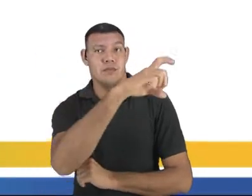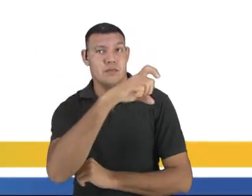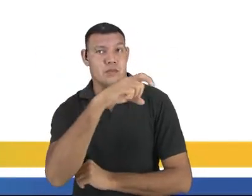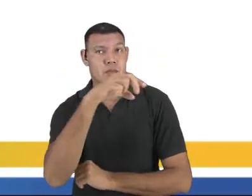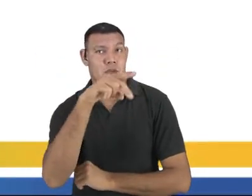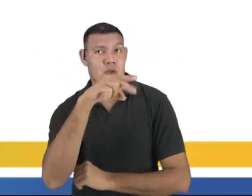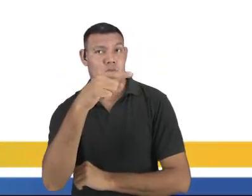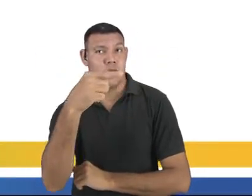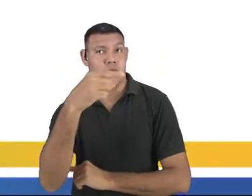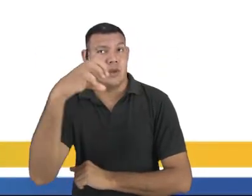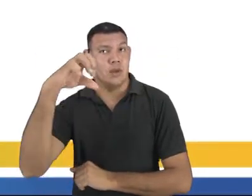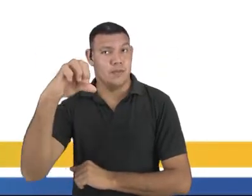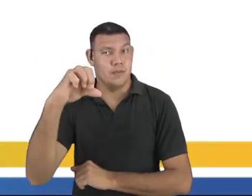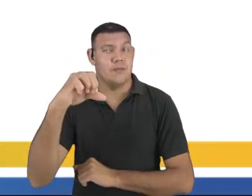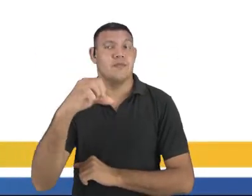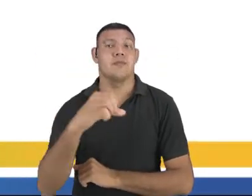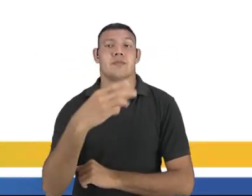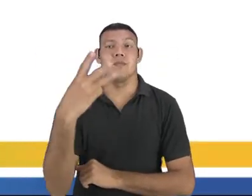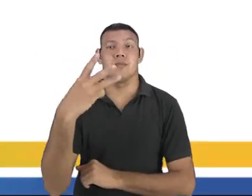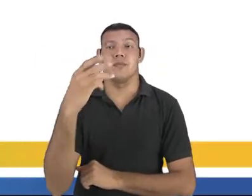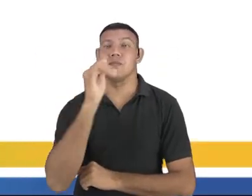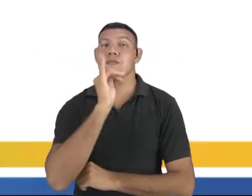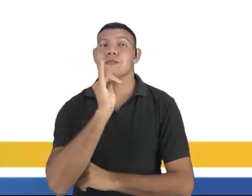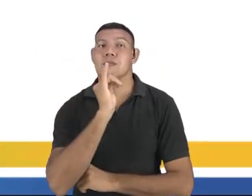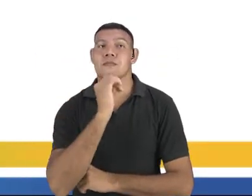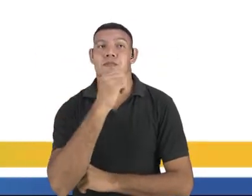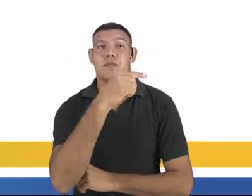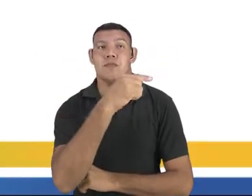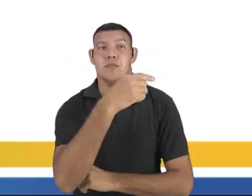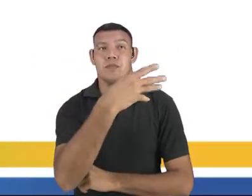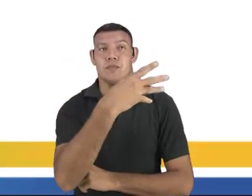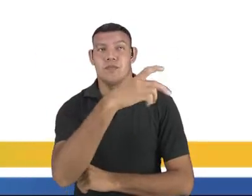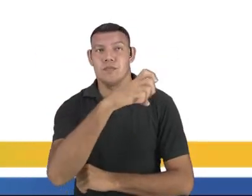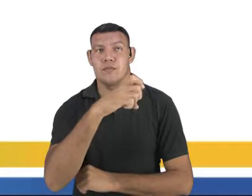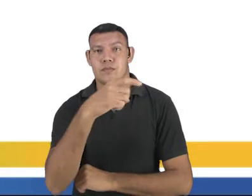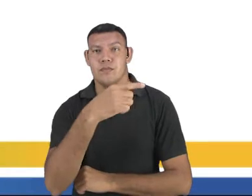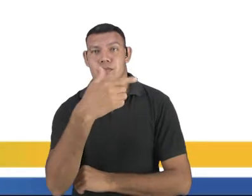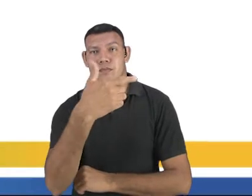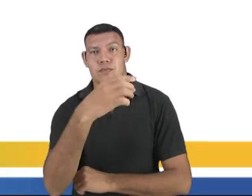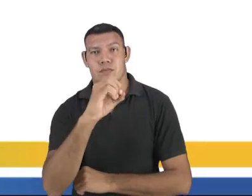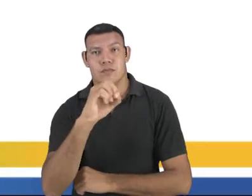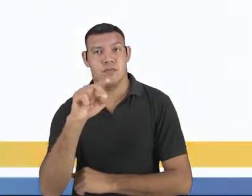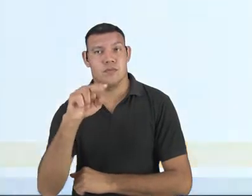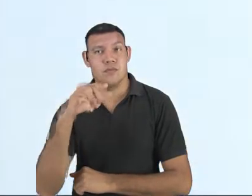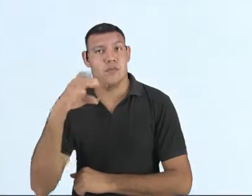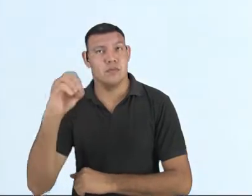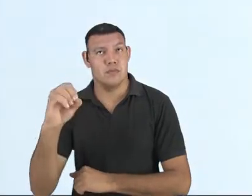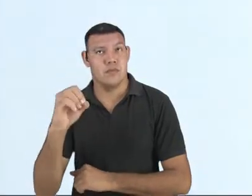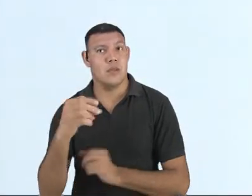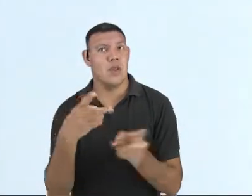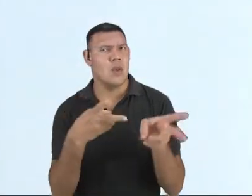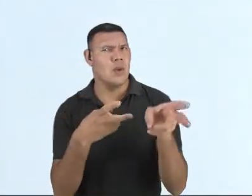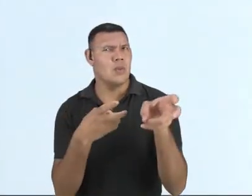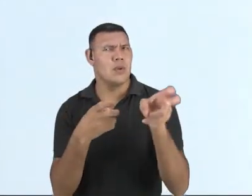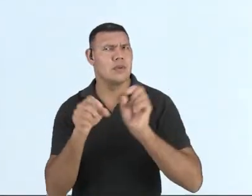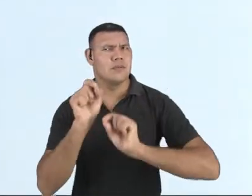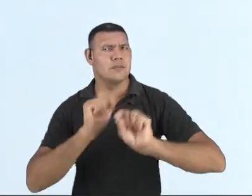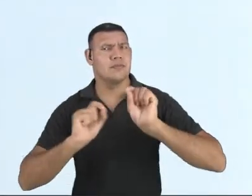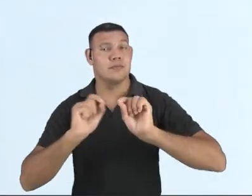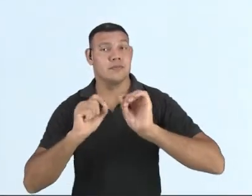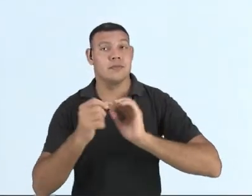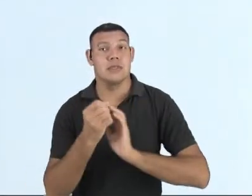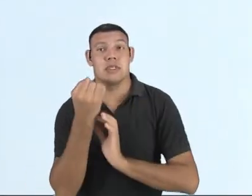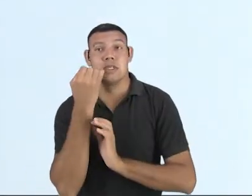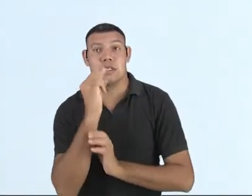- 9 e o nosso terceiro exemplo - 4 x - 20 = 0 percebe o seguinte né